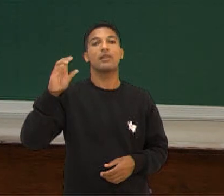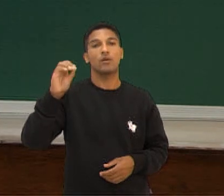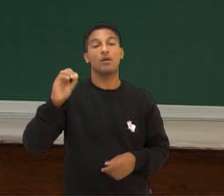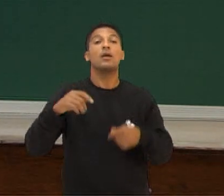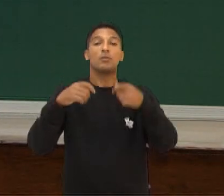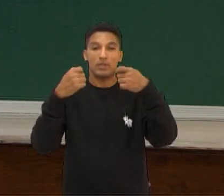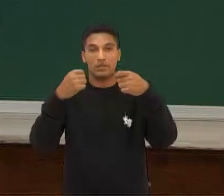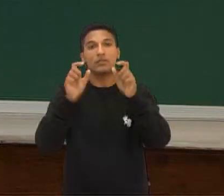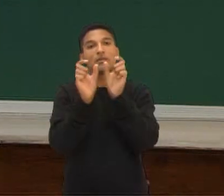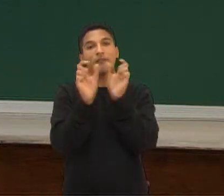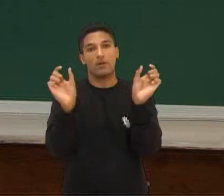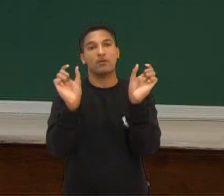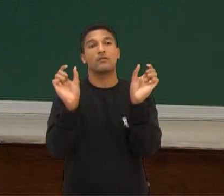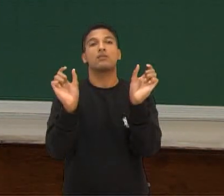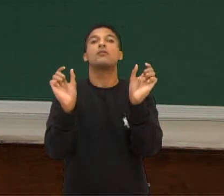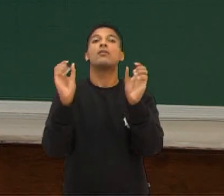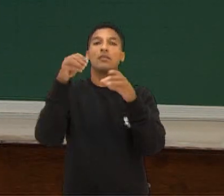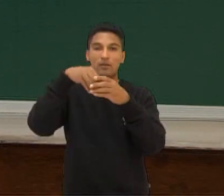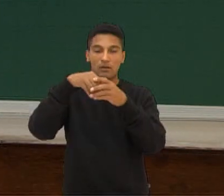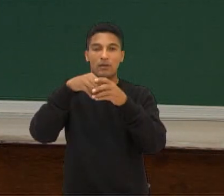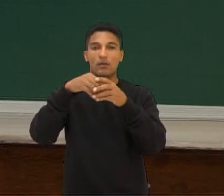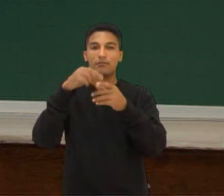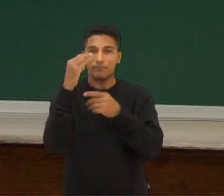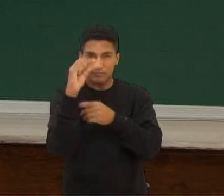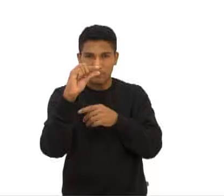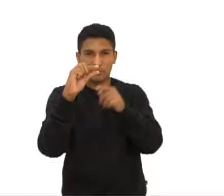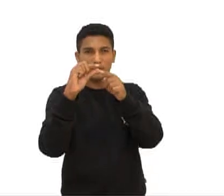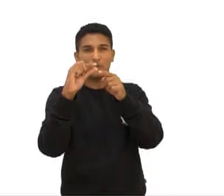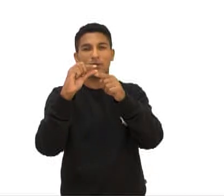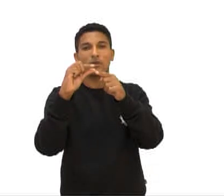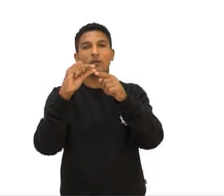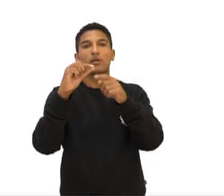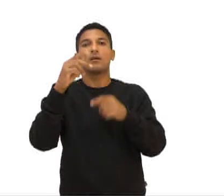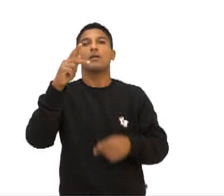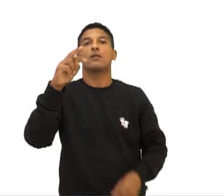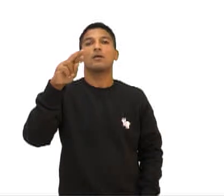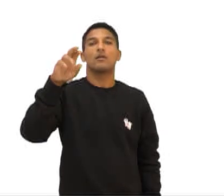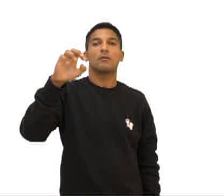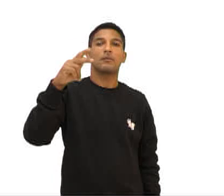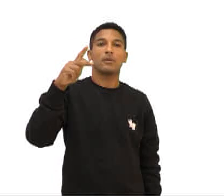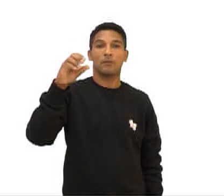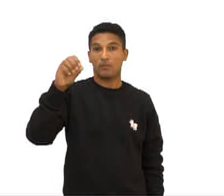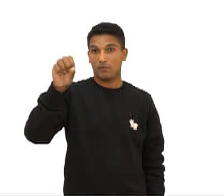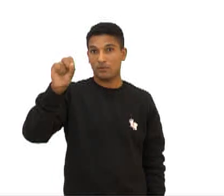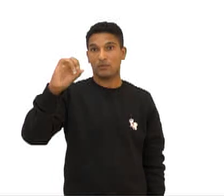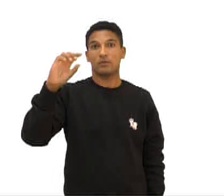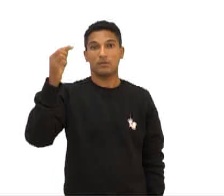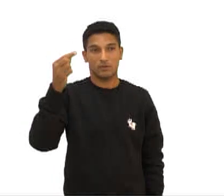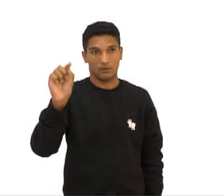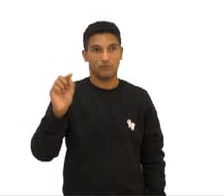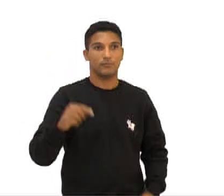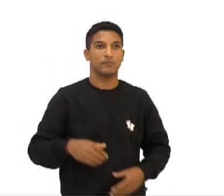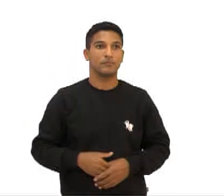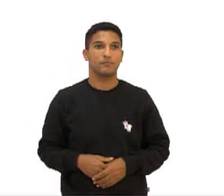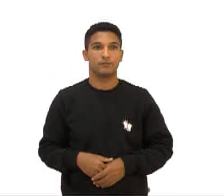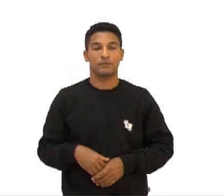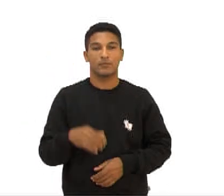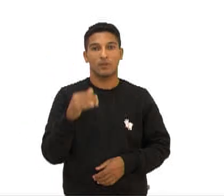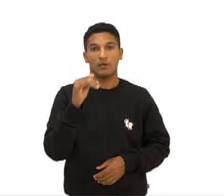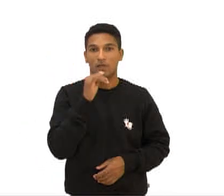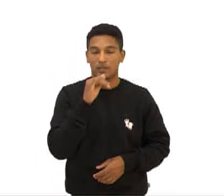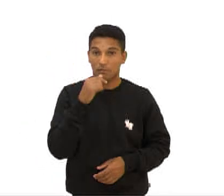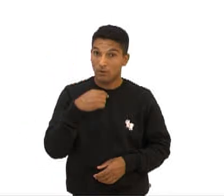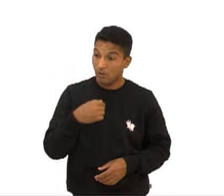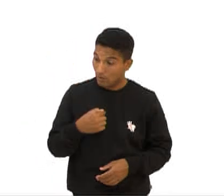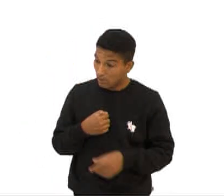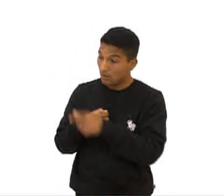a preposição ali na frase. Exemplo, recordo-me de que tu